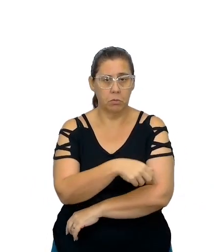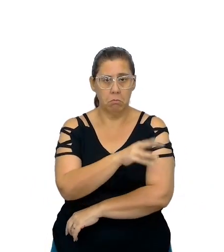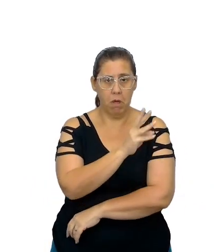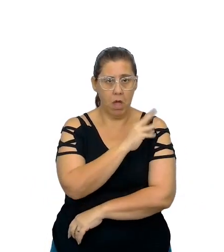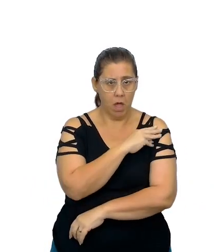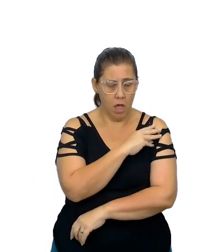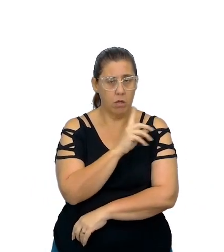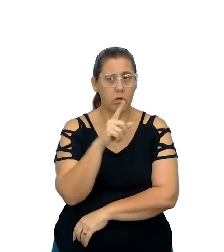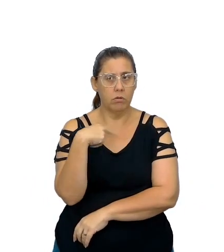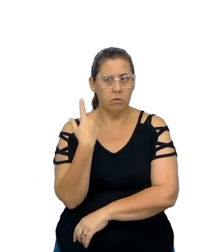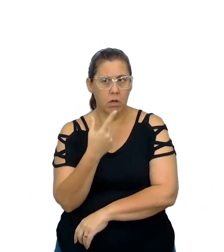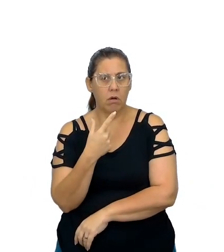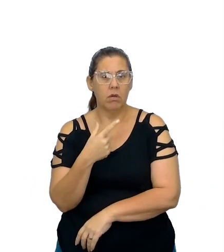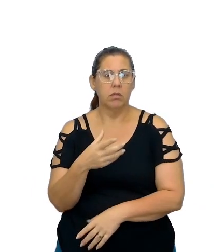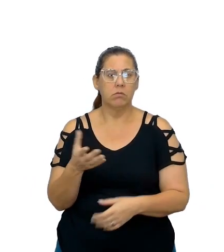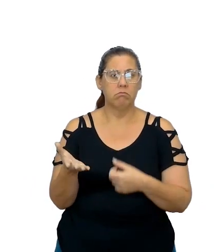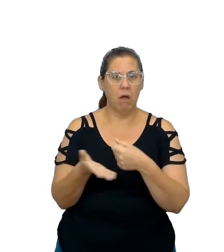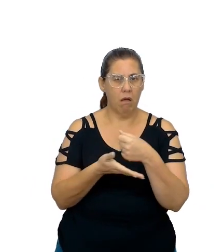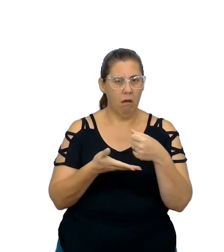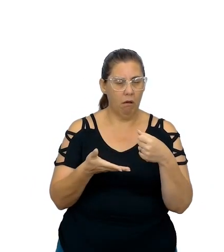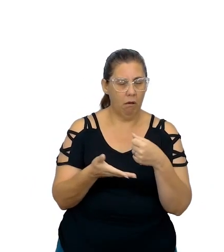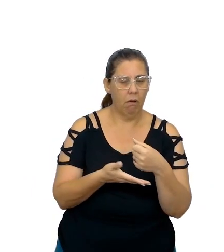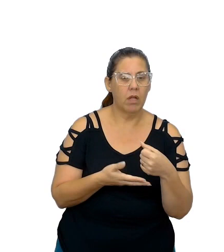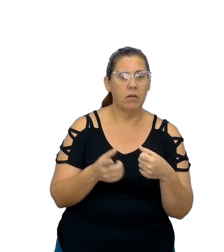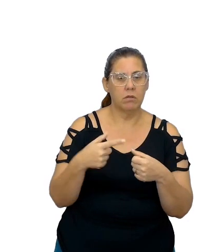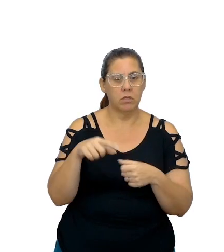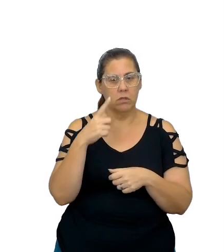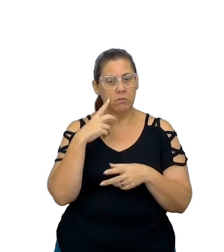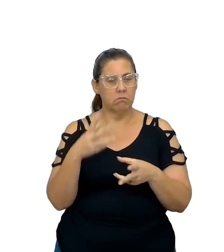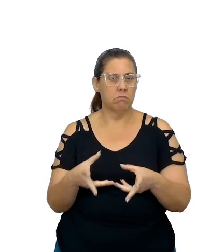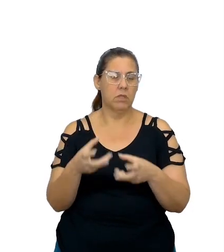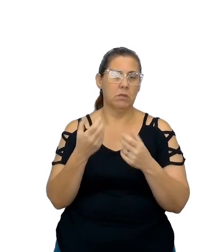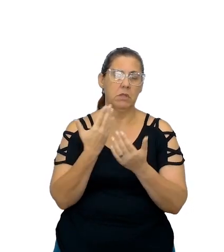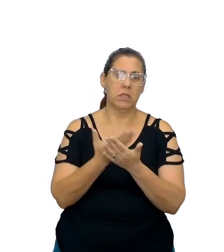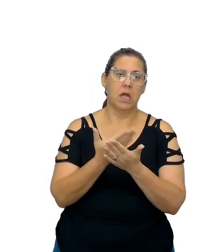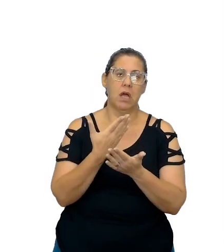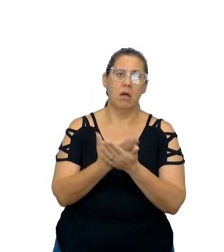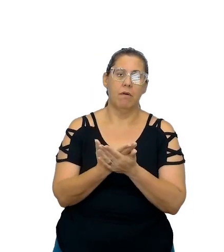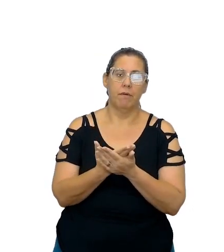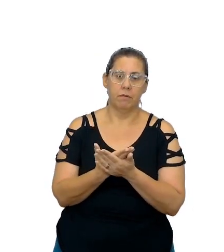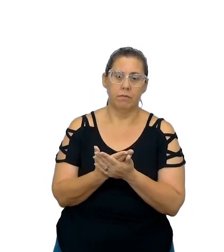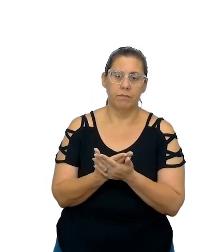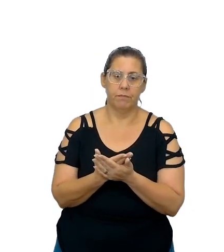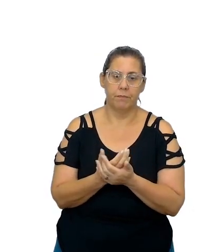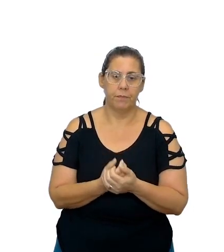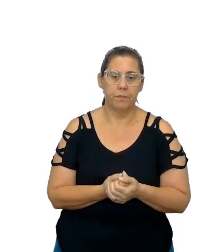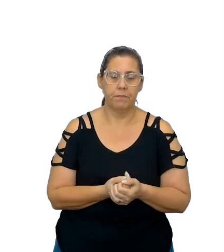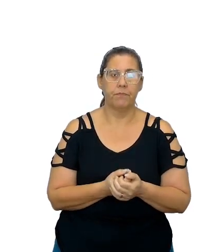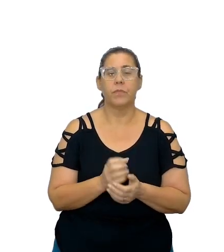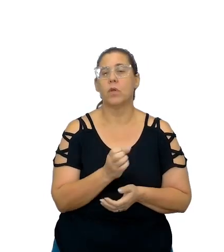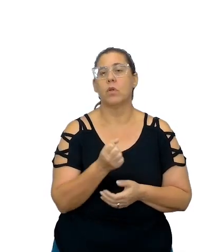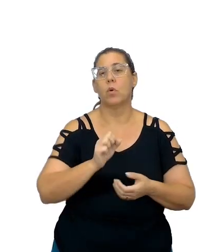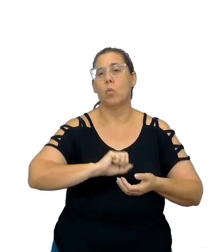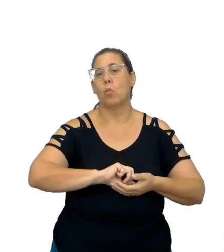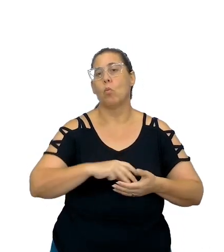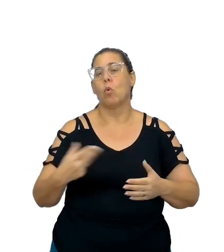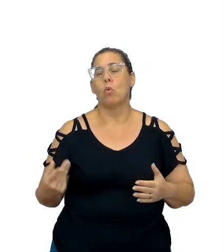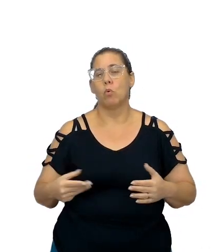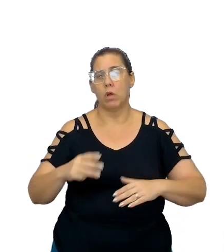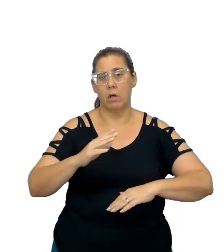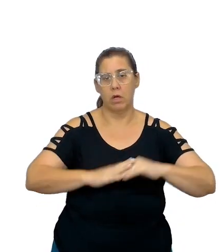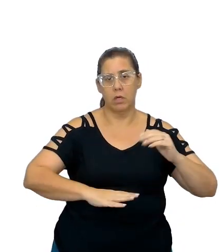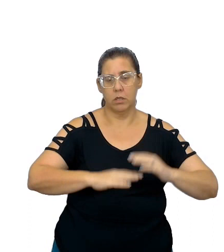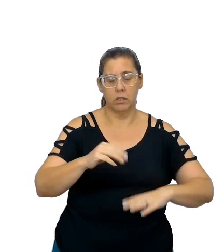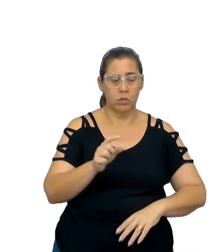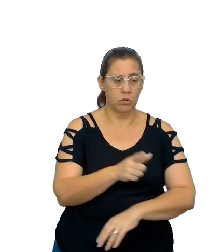para ministrar as nossas aulas, tá? E ainda quanto ao currículo em ação do ensino médio, né,